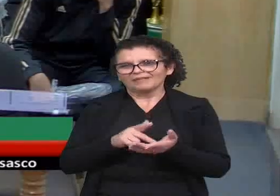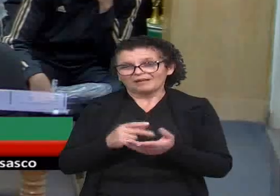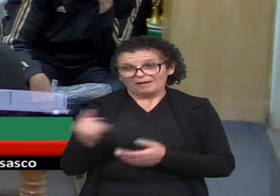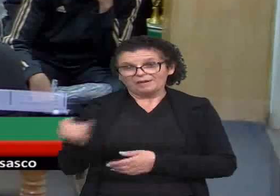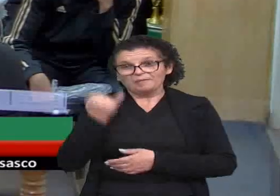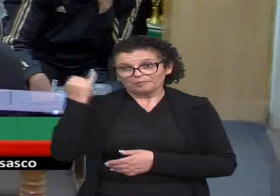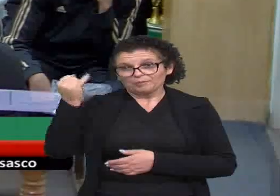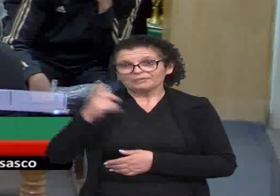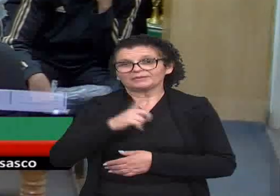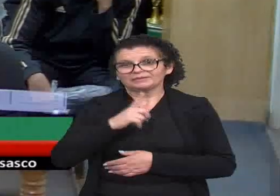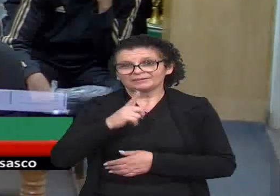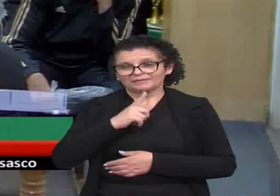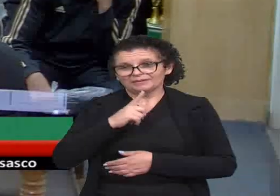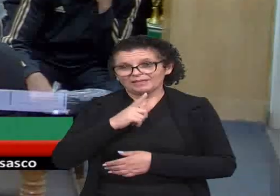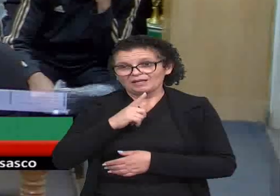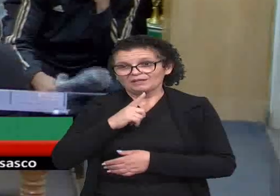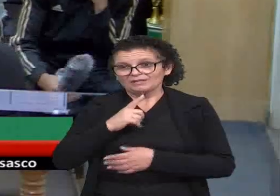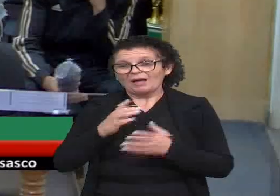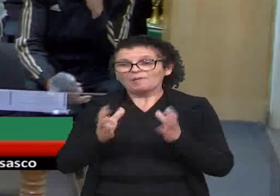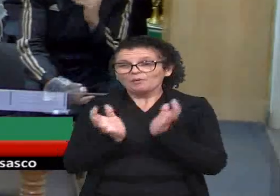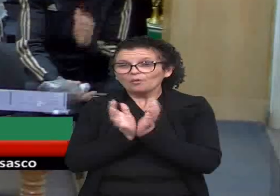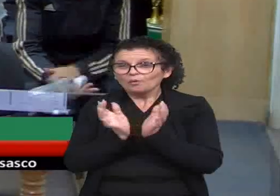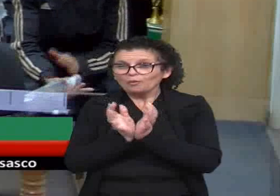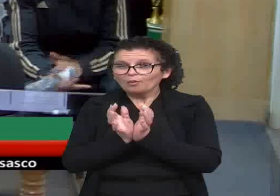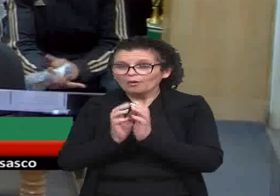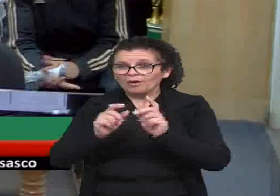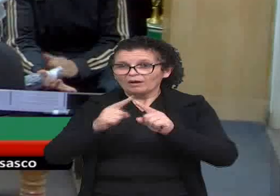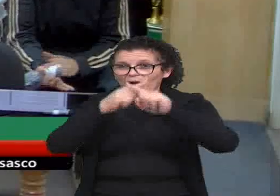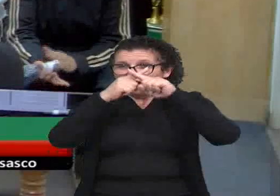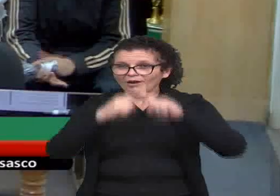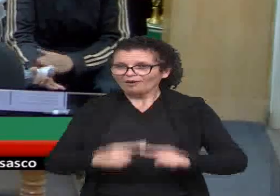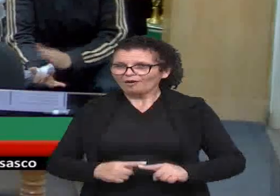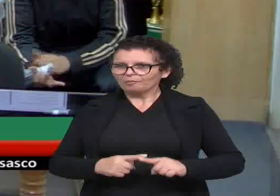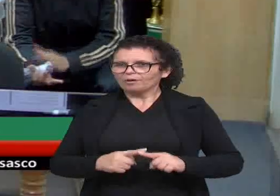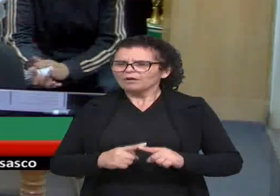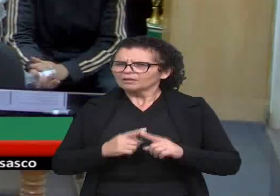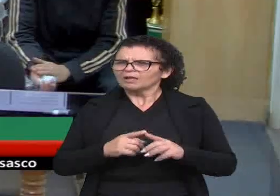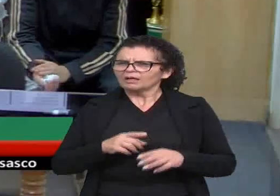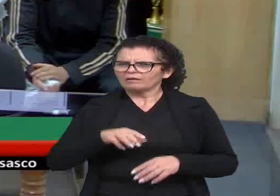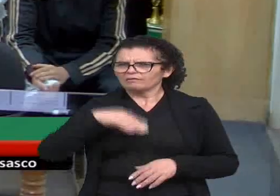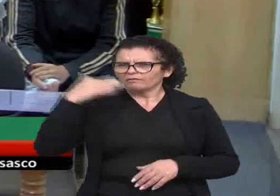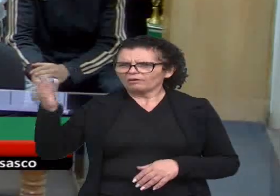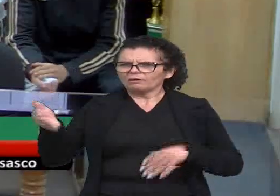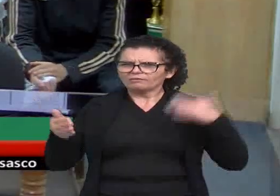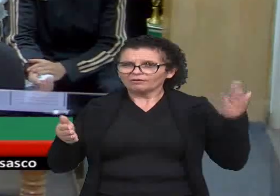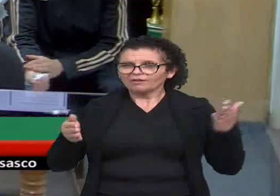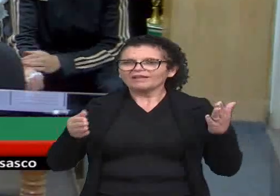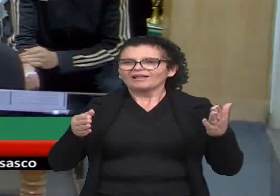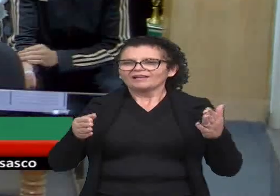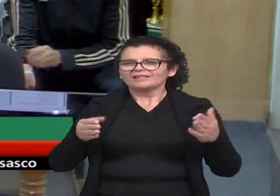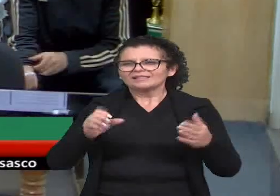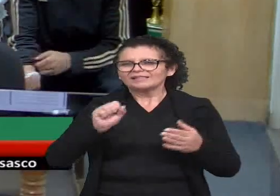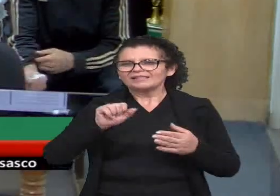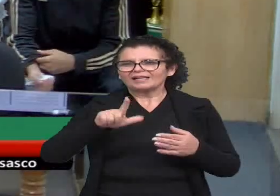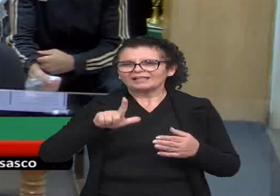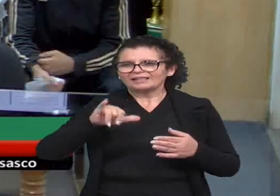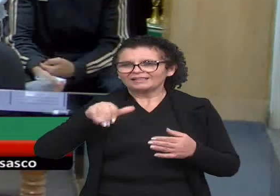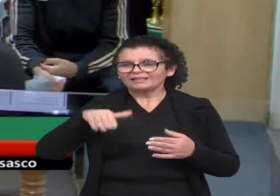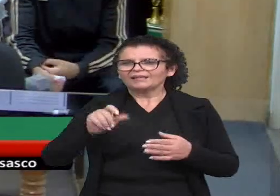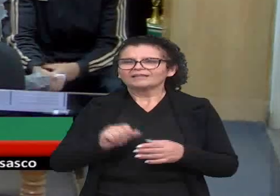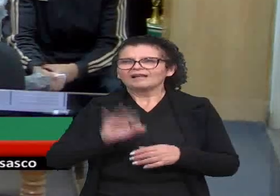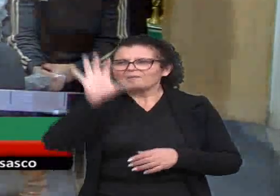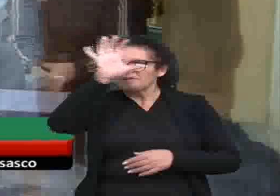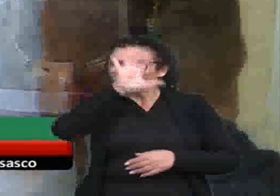valor que é entrar numa Copa, né, senhor presidente? Fora de Osasco, quando a gente joga lá na Copa do Savim, lá na Vila Menca,